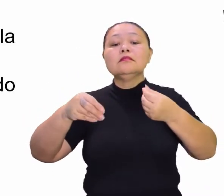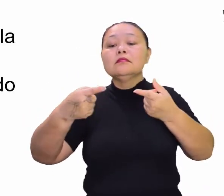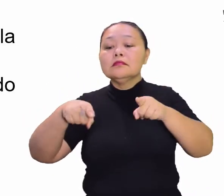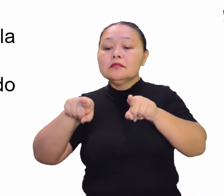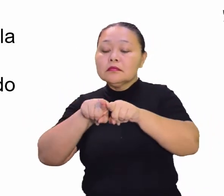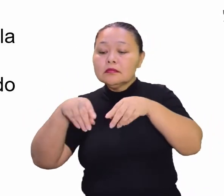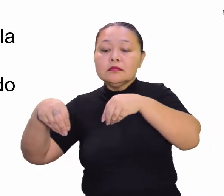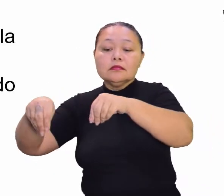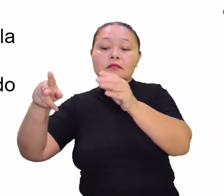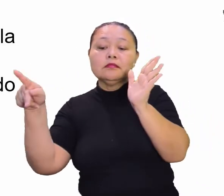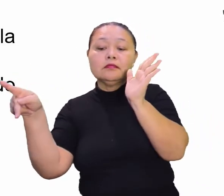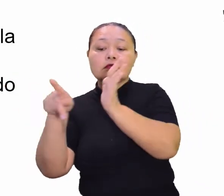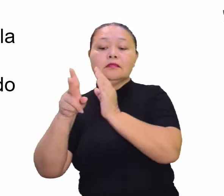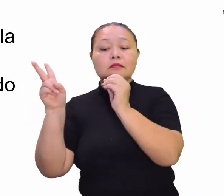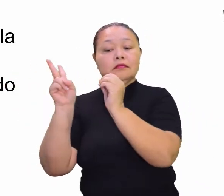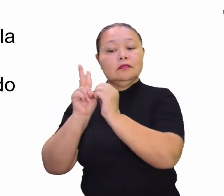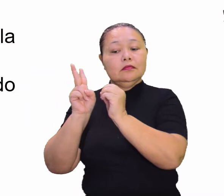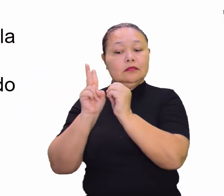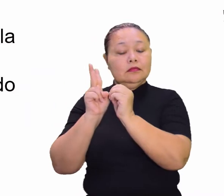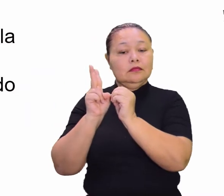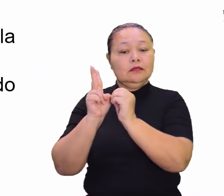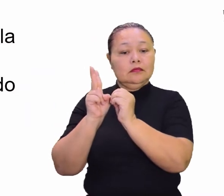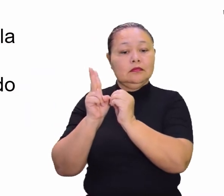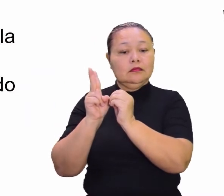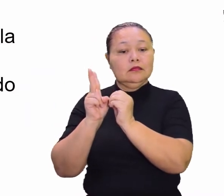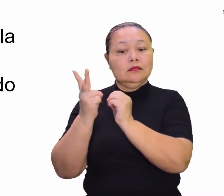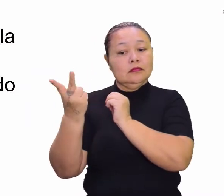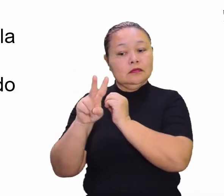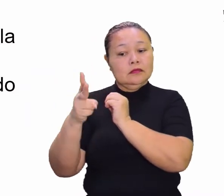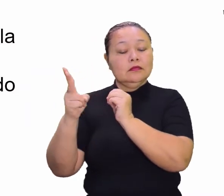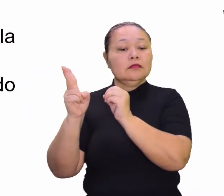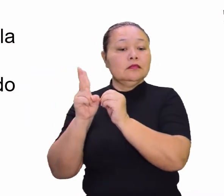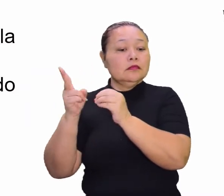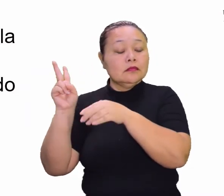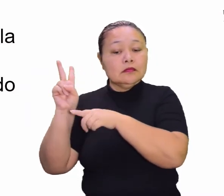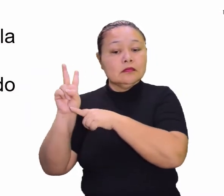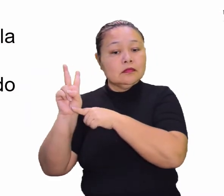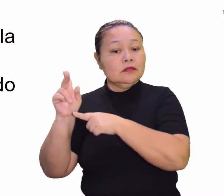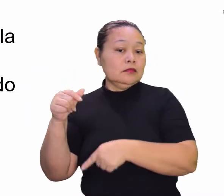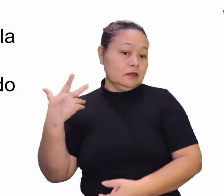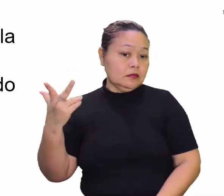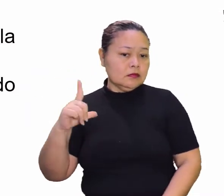territórios e em reservas indígenas, né? De terra em territórios e reservas indígenas.